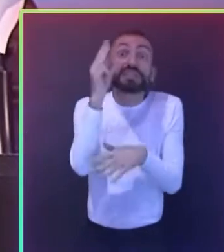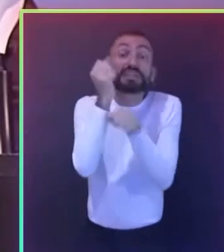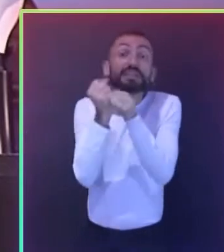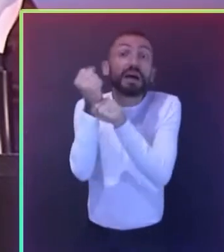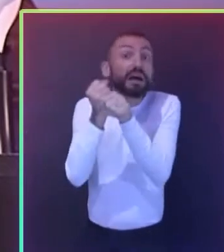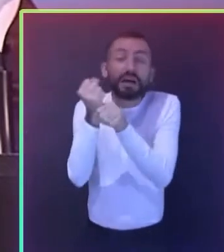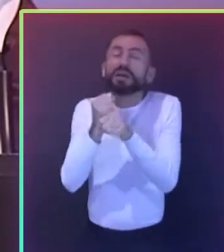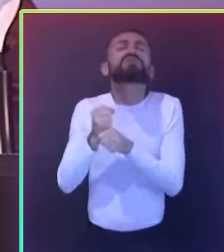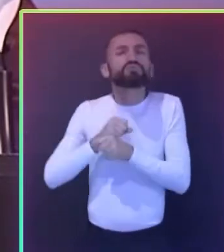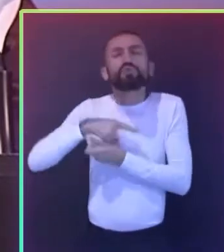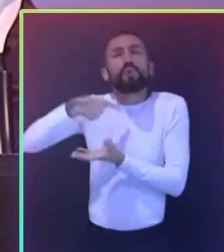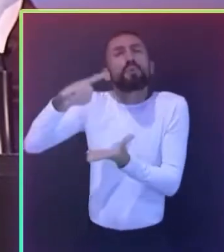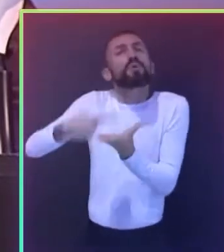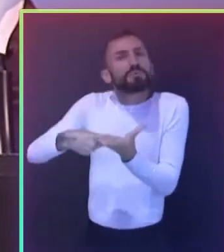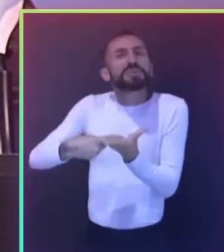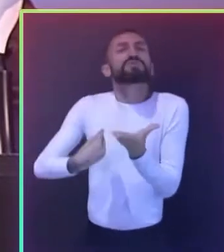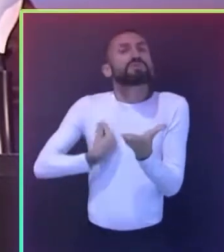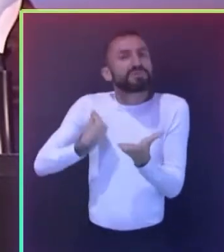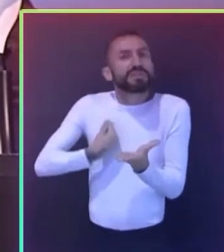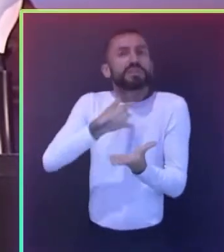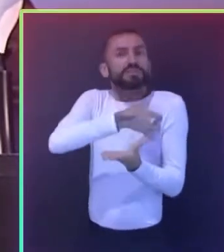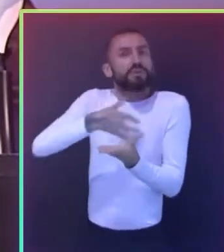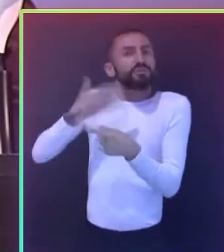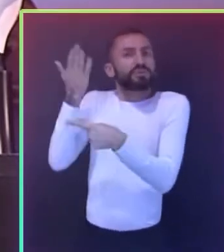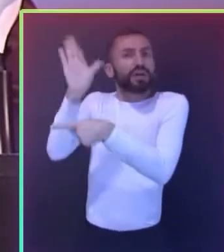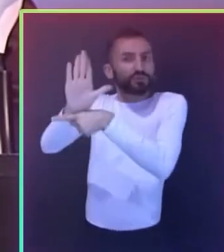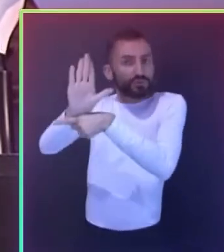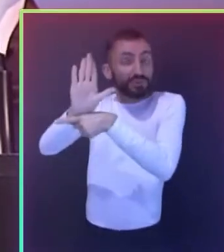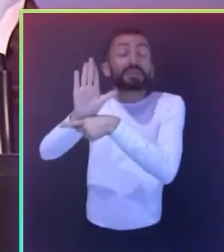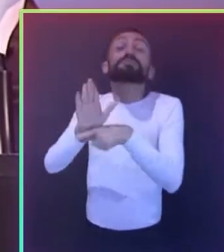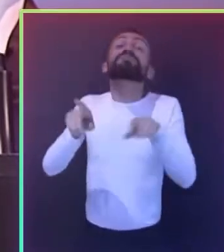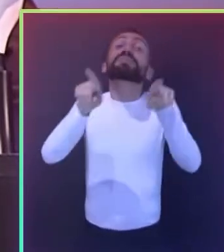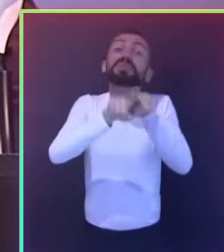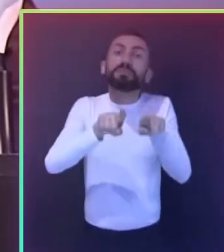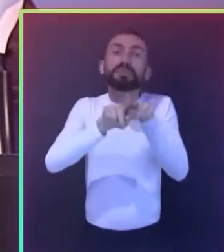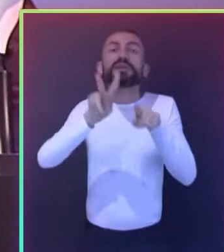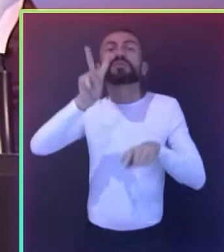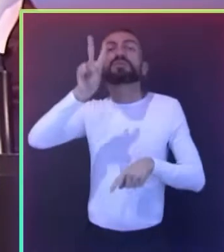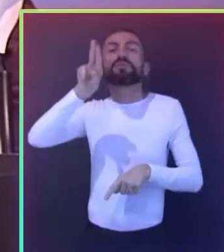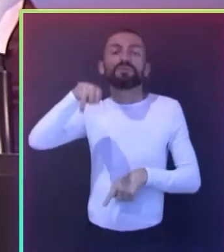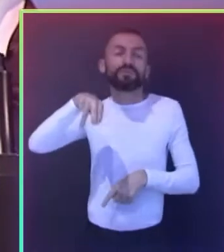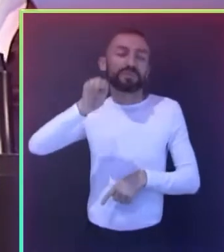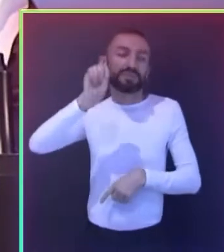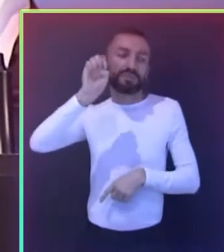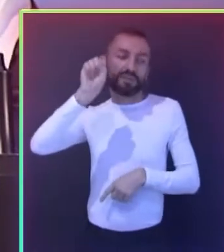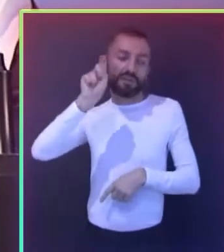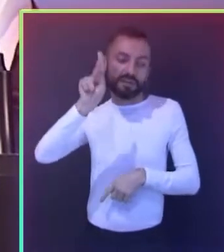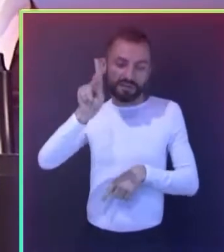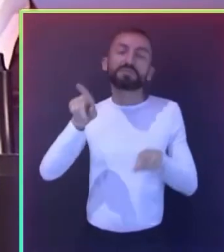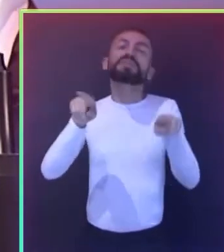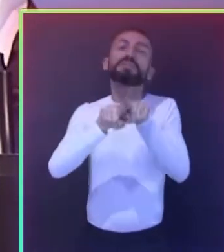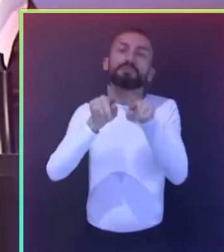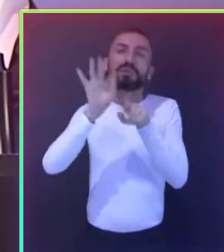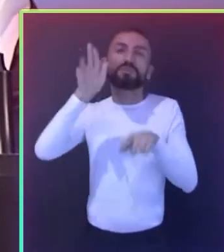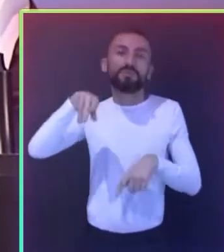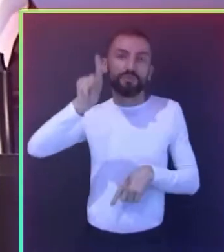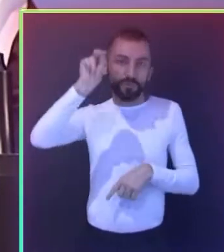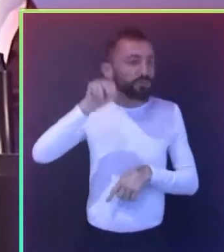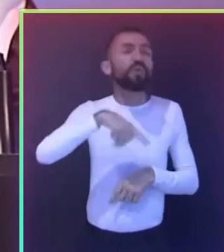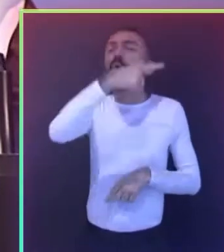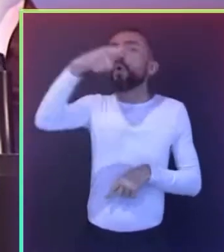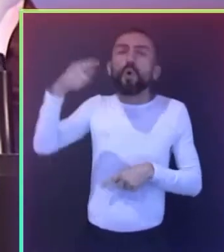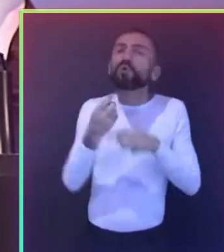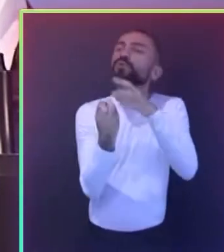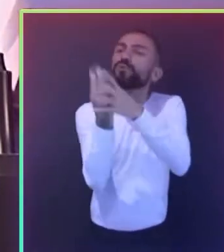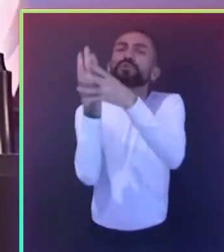com a saúde com a vida estendo este agradecimento a Vunesp a fundunesp e a fundação Editora da Unesp e